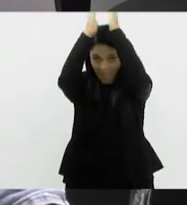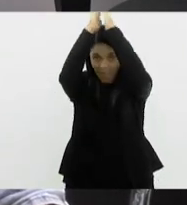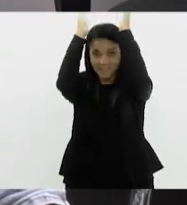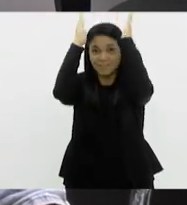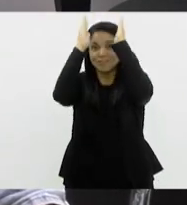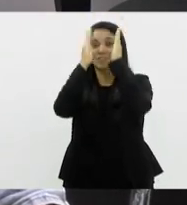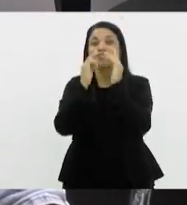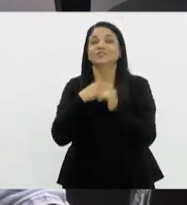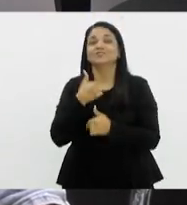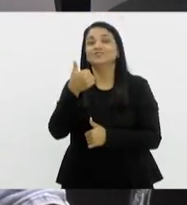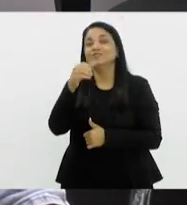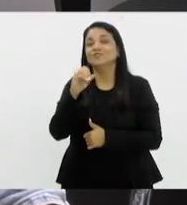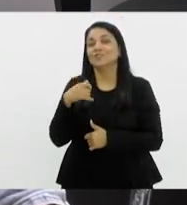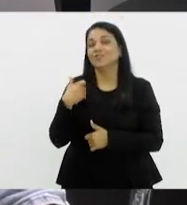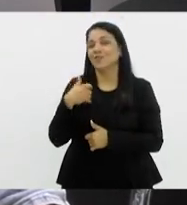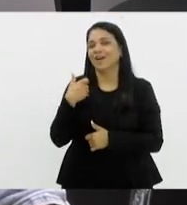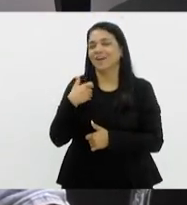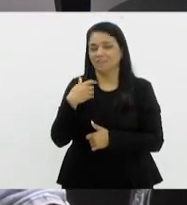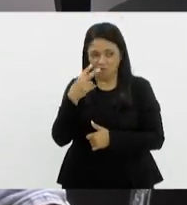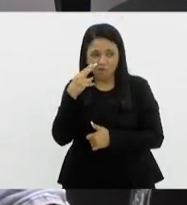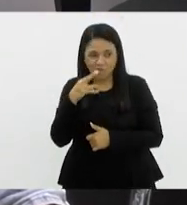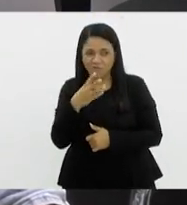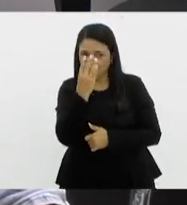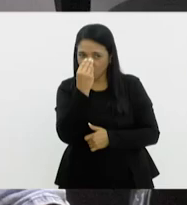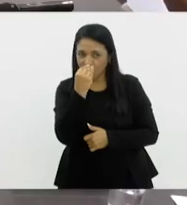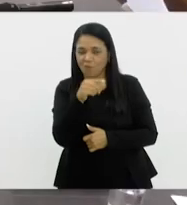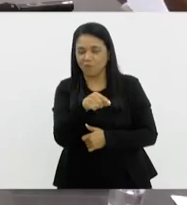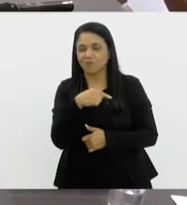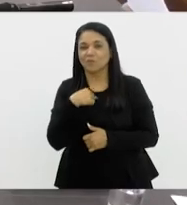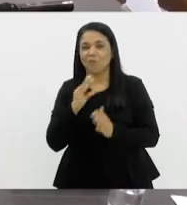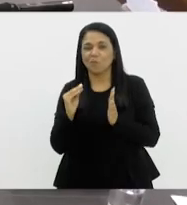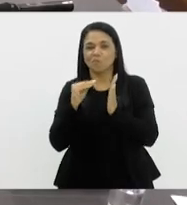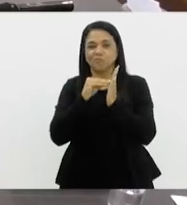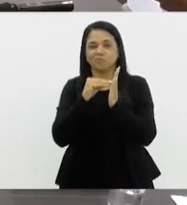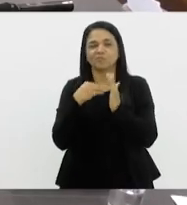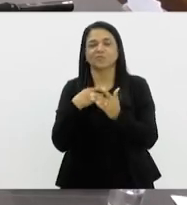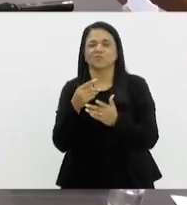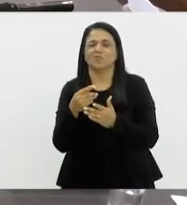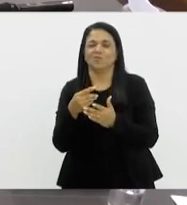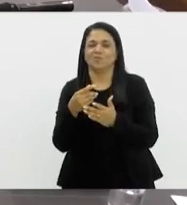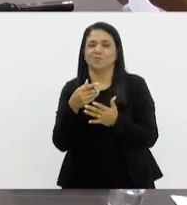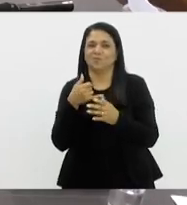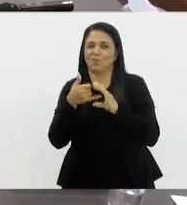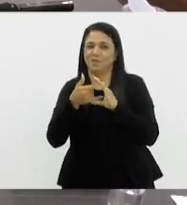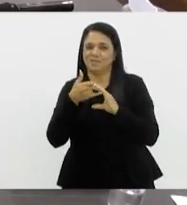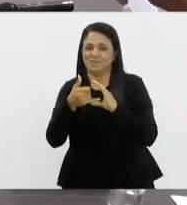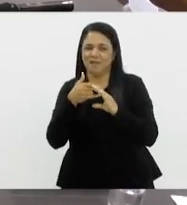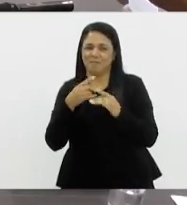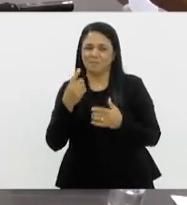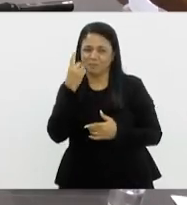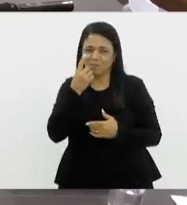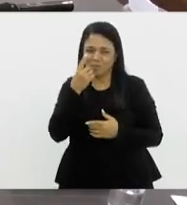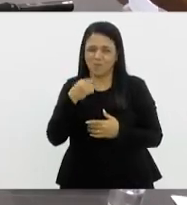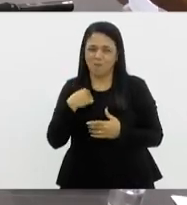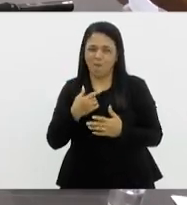também. Tinha 18 aninhos. Eu vi a foto também. Ia até botar no grupo de deputados para fazer bullying com Vossa Excelência, mas fiquei com medo de ser alvo